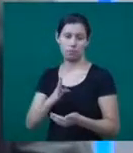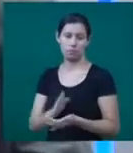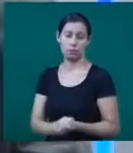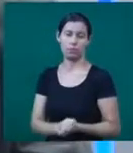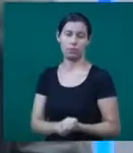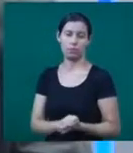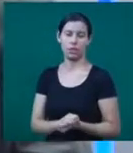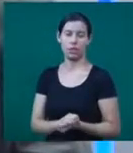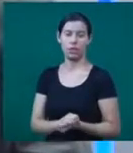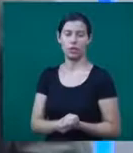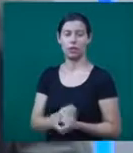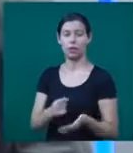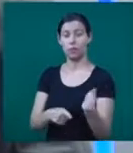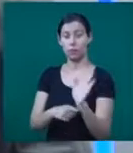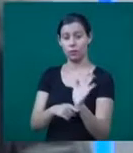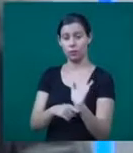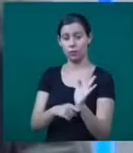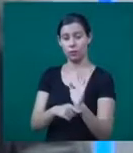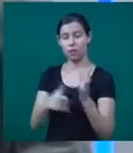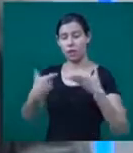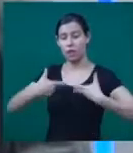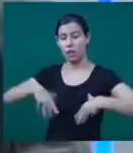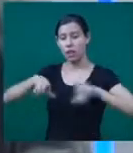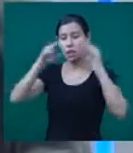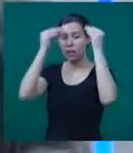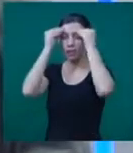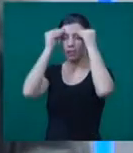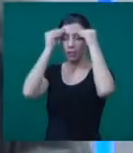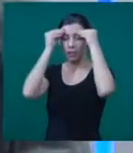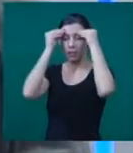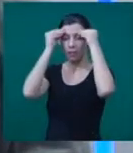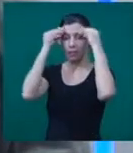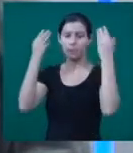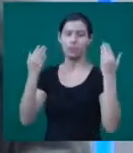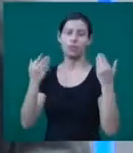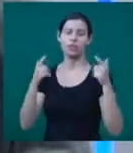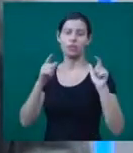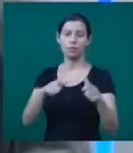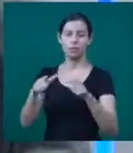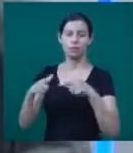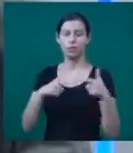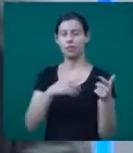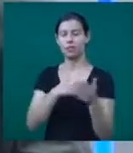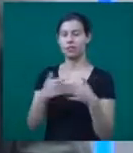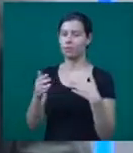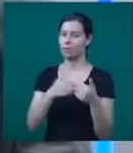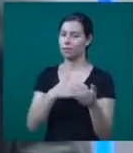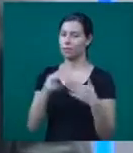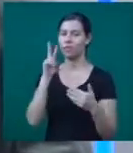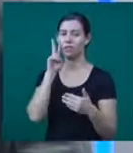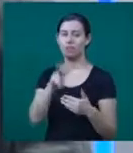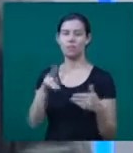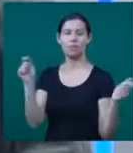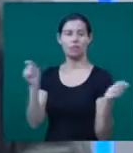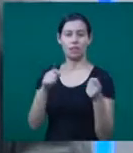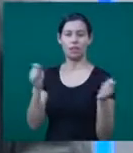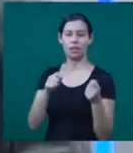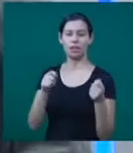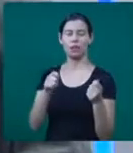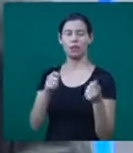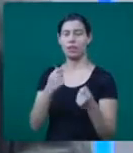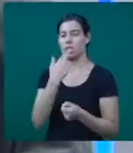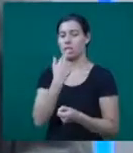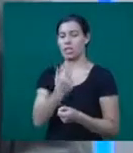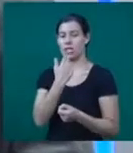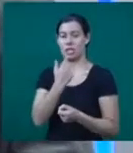o curta WhatsApp, ele foi criado para esse fim de ser visto em qualquer lugar do mundo, uma mensagem sobre